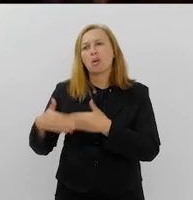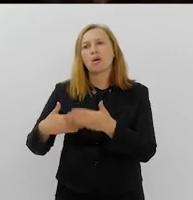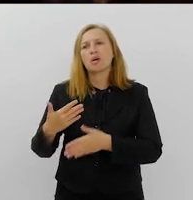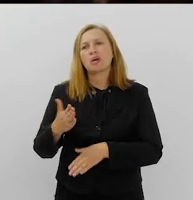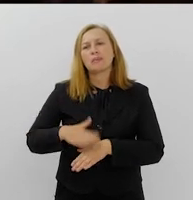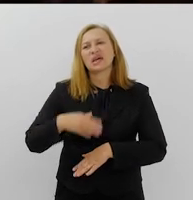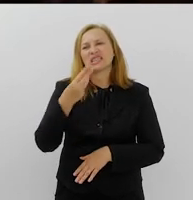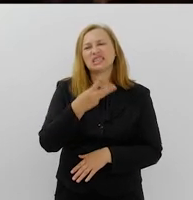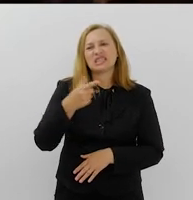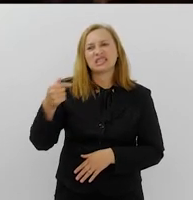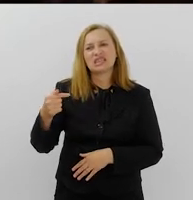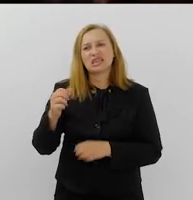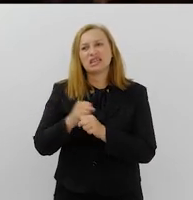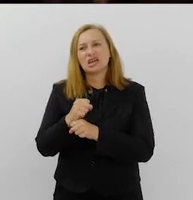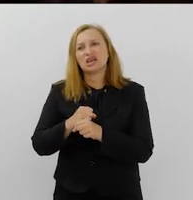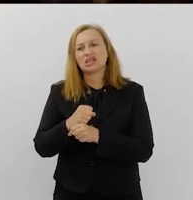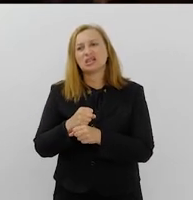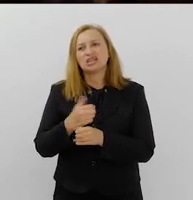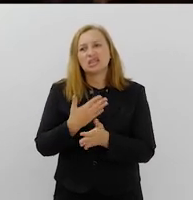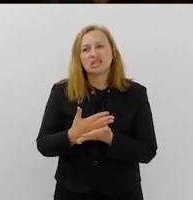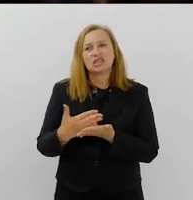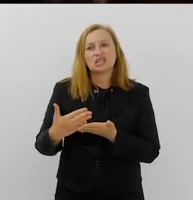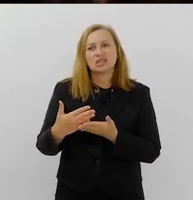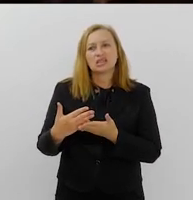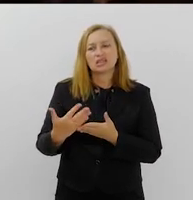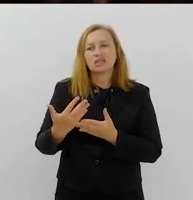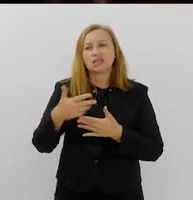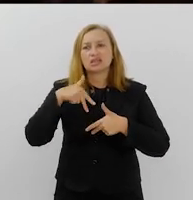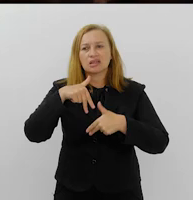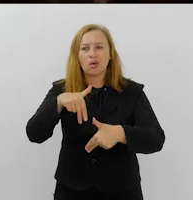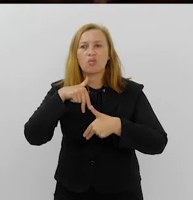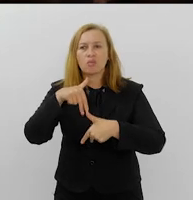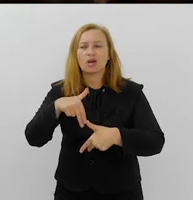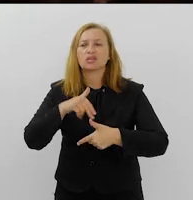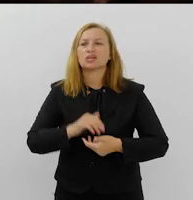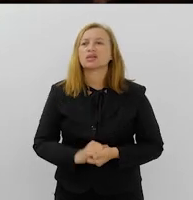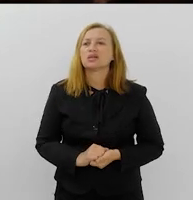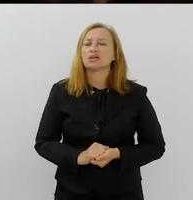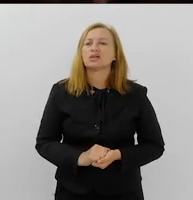são mais de 37 anos de iniciado na Umbanda,